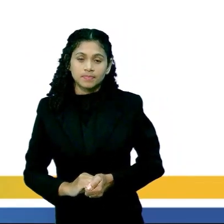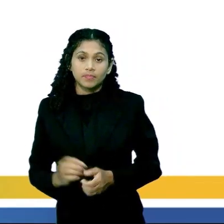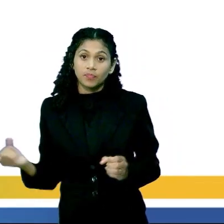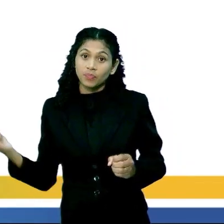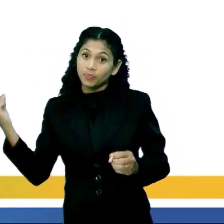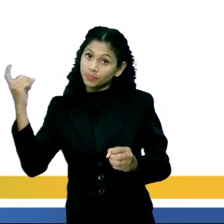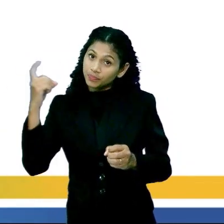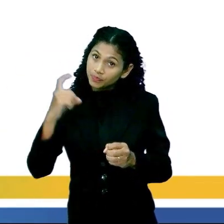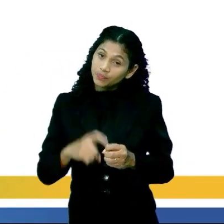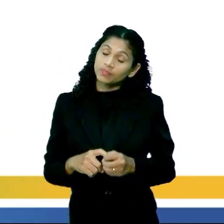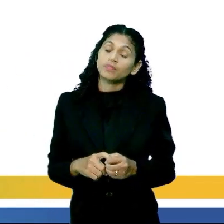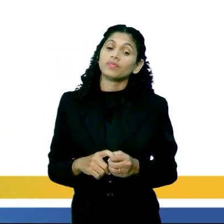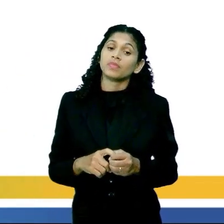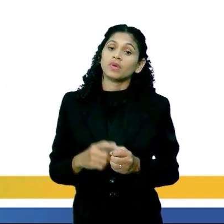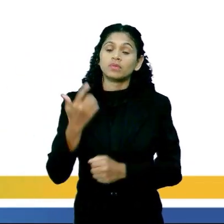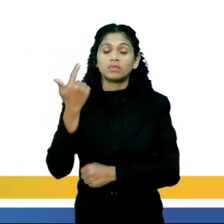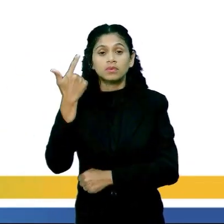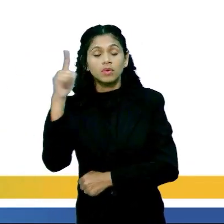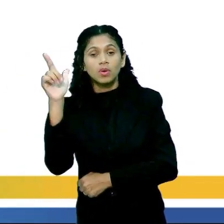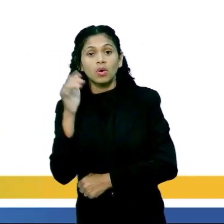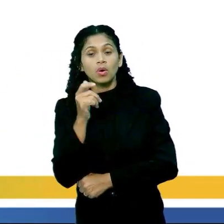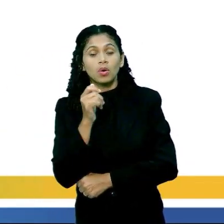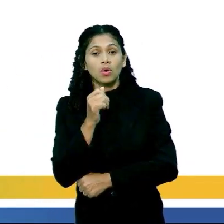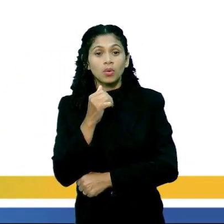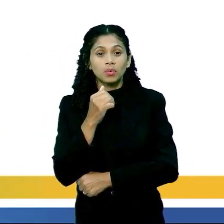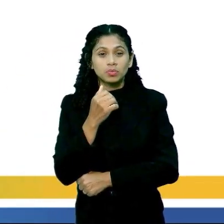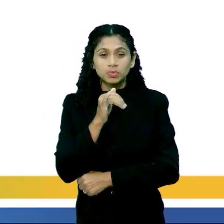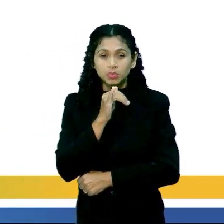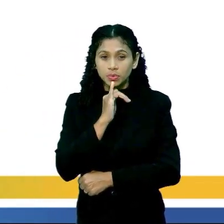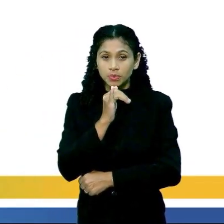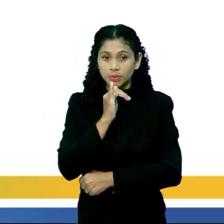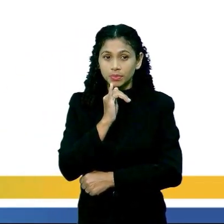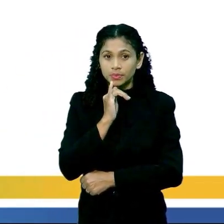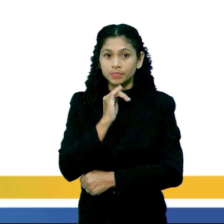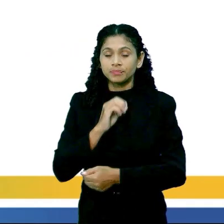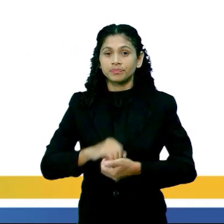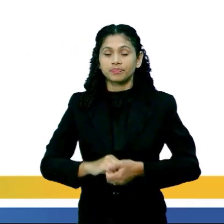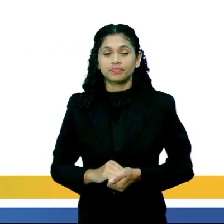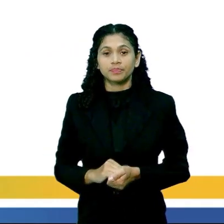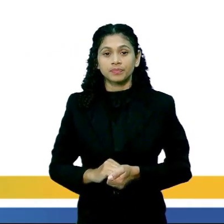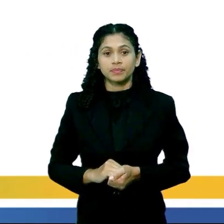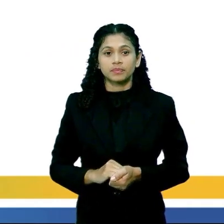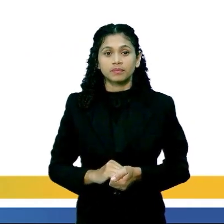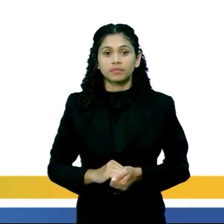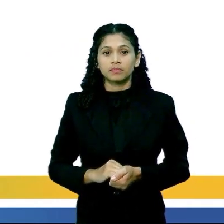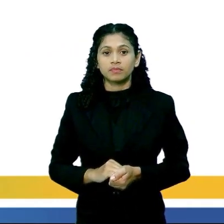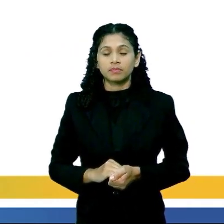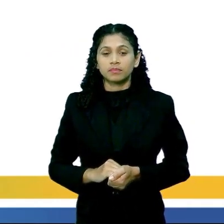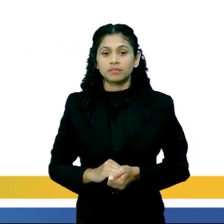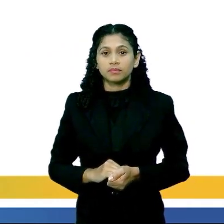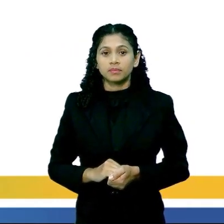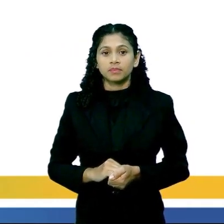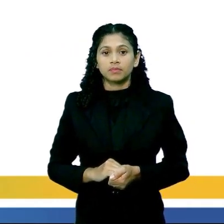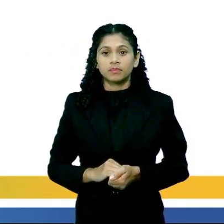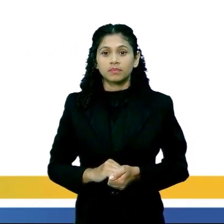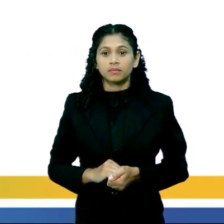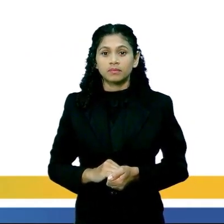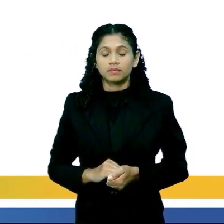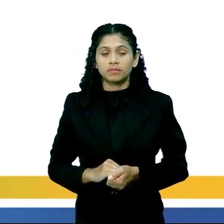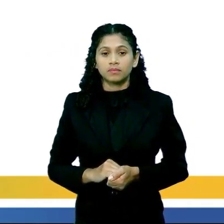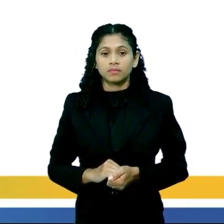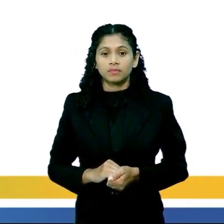aqui com a outro exemplo, né? Olha aí, ó. Tenho que fazer um arreglo em casa. Me emprestaria tu